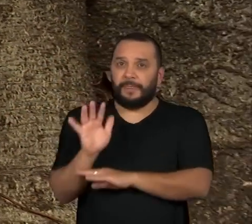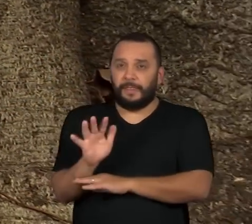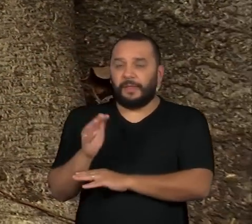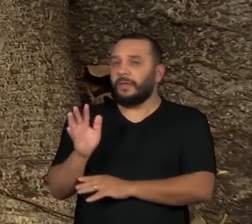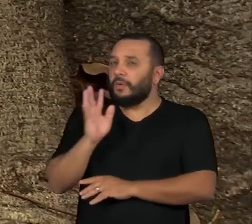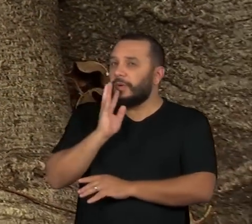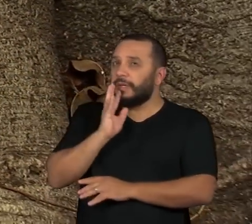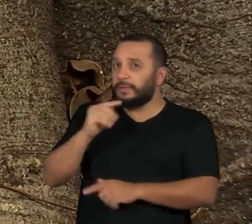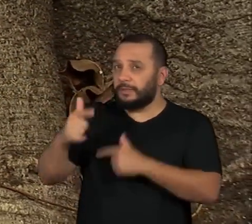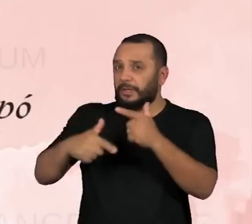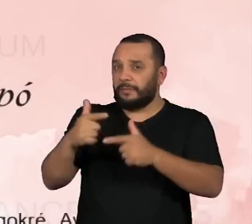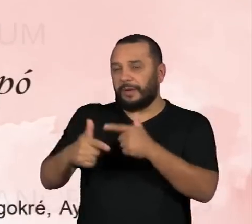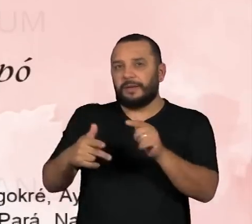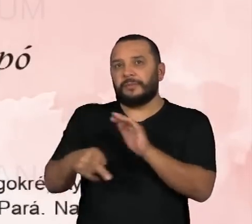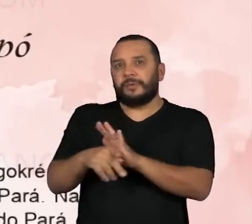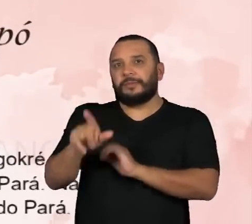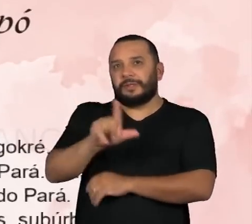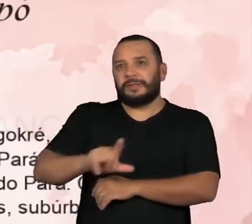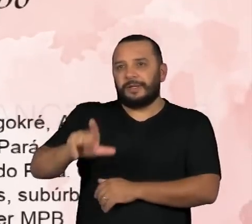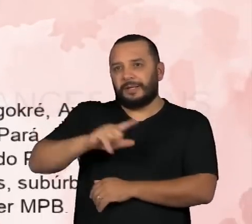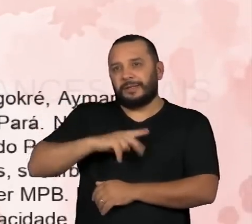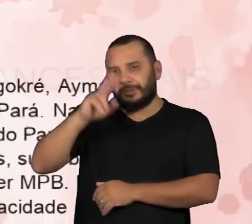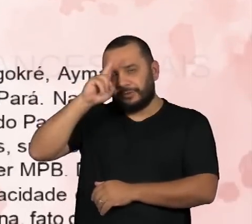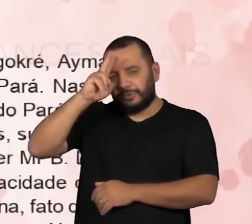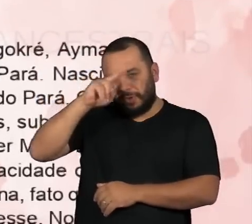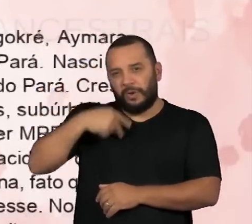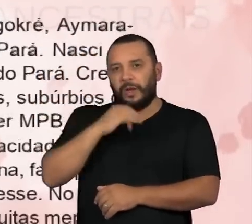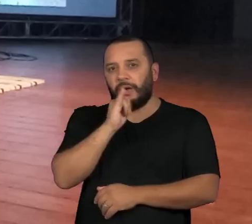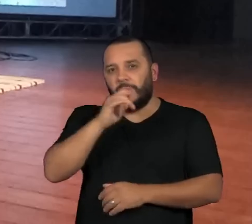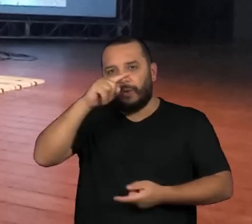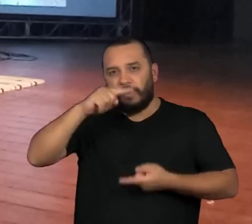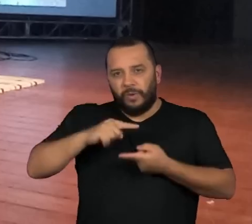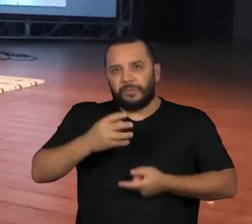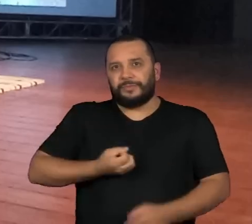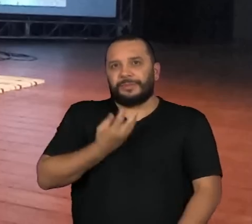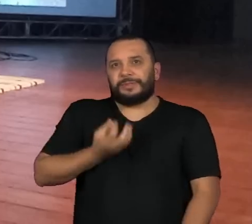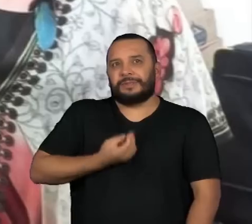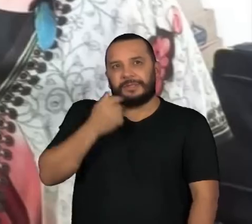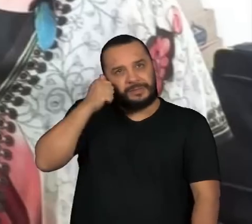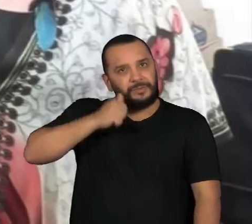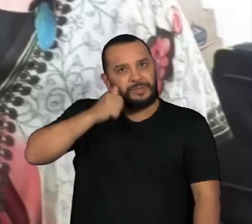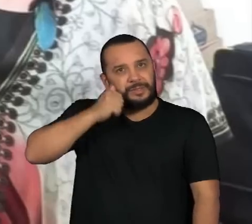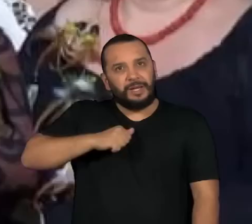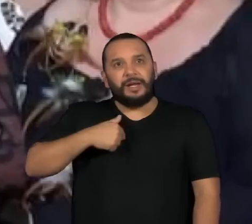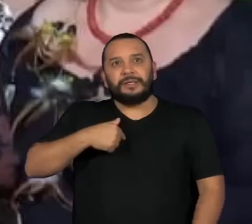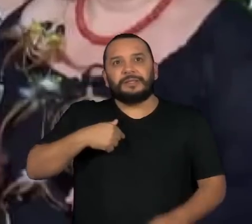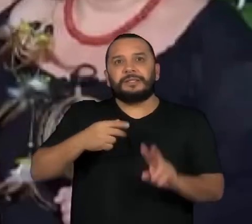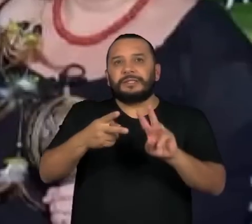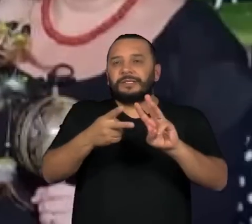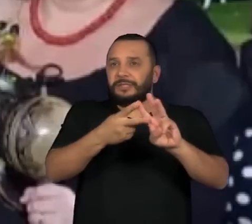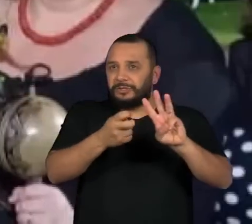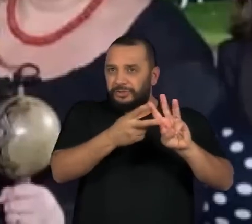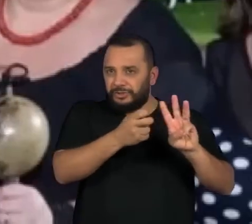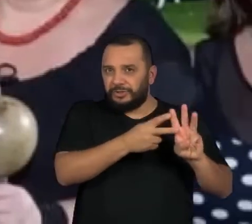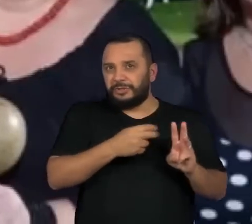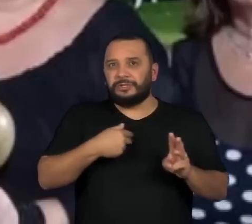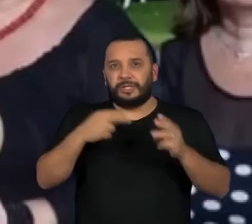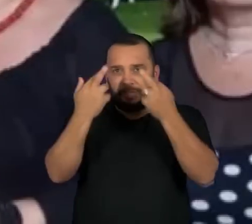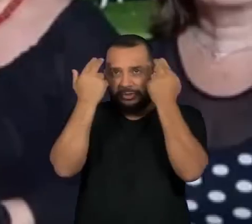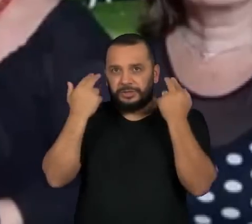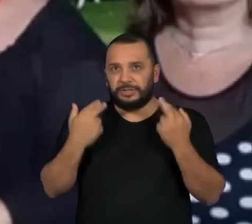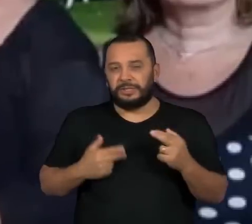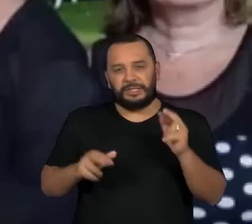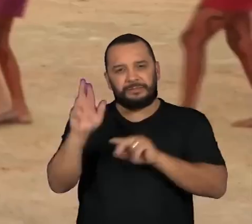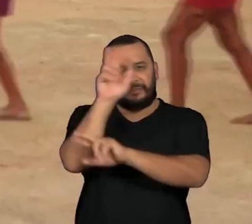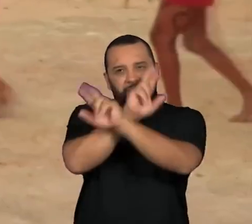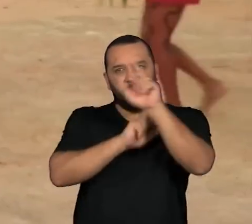Conheça a obra literária que reúne histórias, contos e poesias de mulheres indígenas de diferentes etnias e regiões do